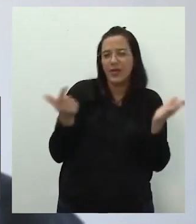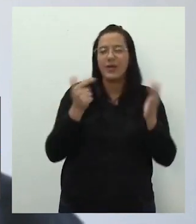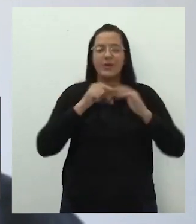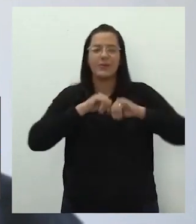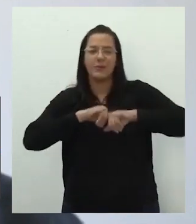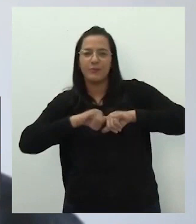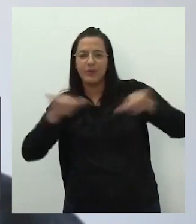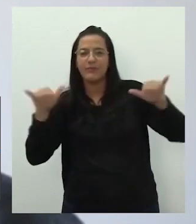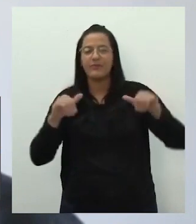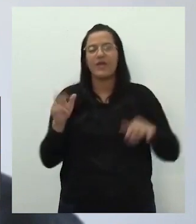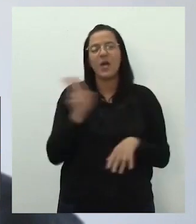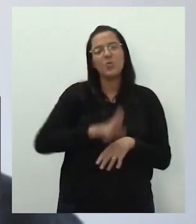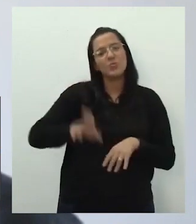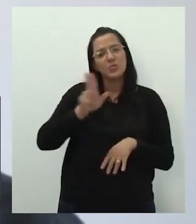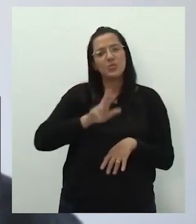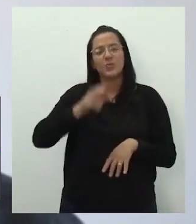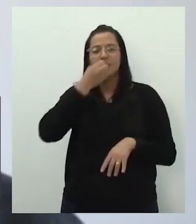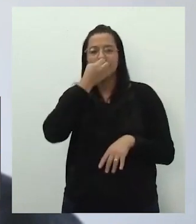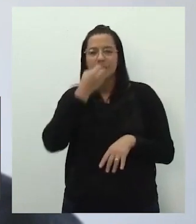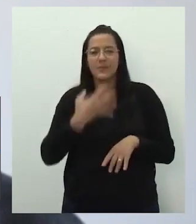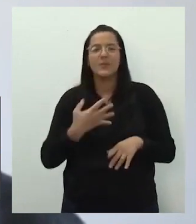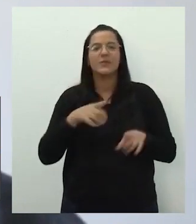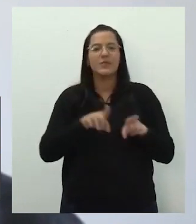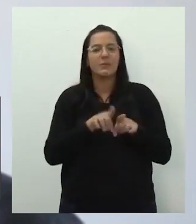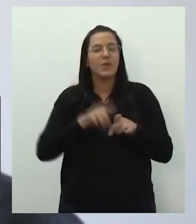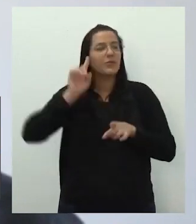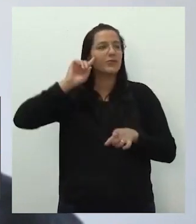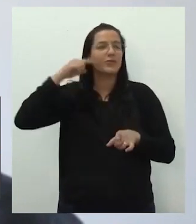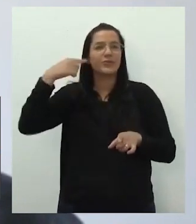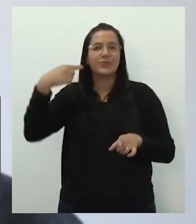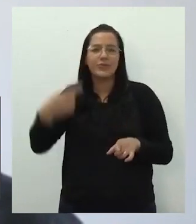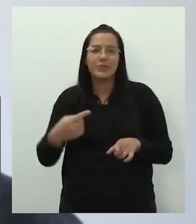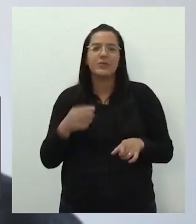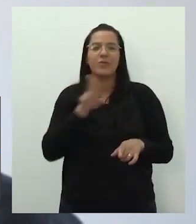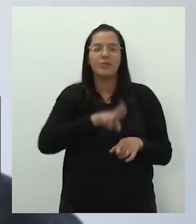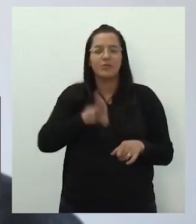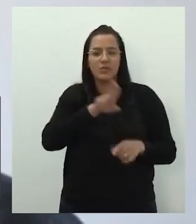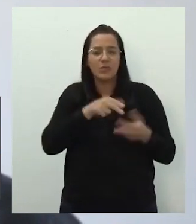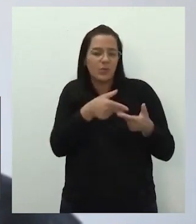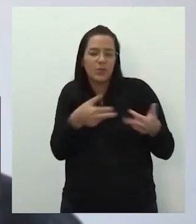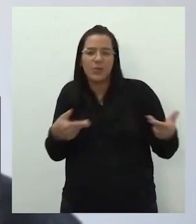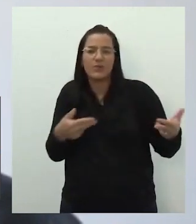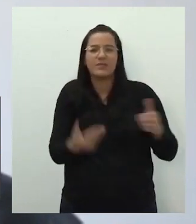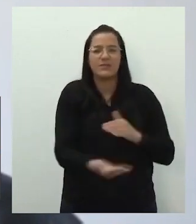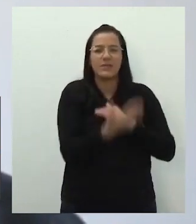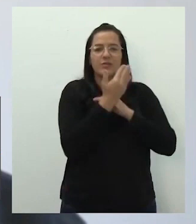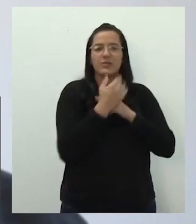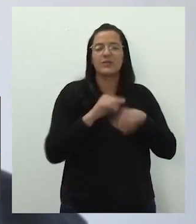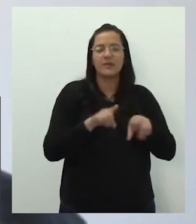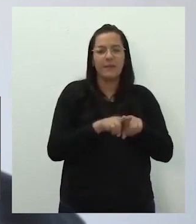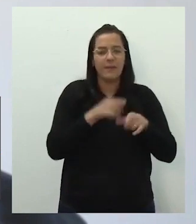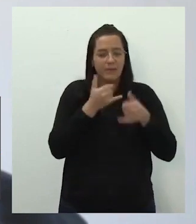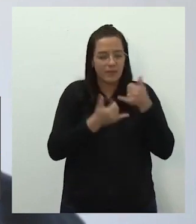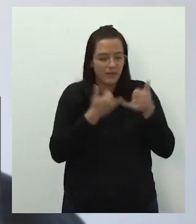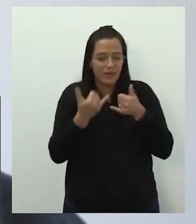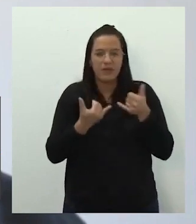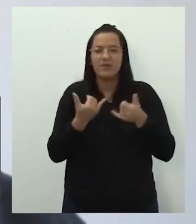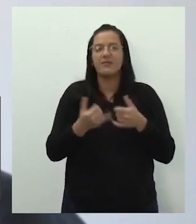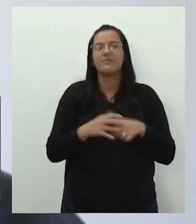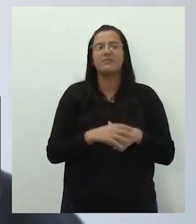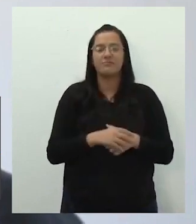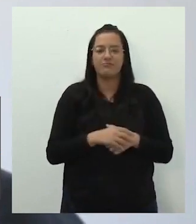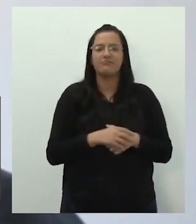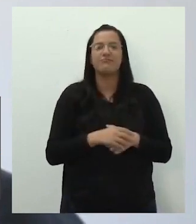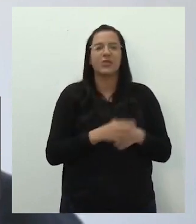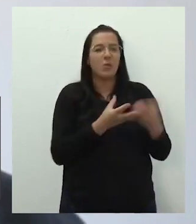Professora Cláudia, utilizando situações do cotidiano. Professora Adriana, atividades lúdicas e jogos. E grande parte